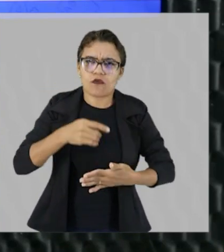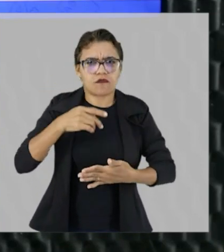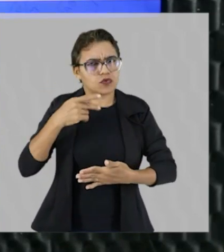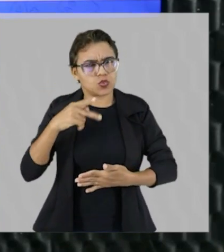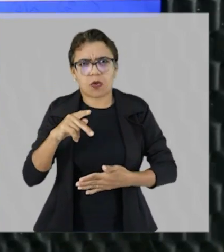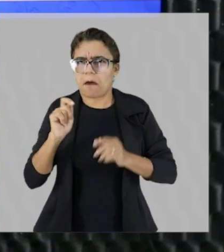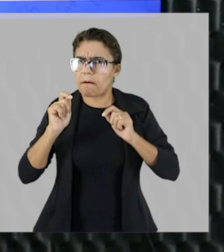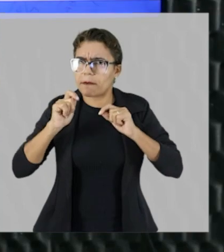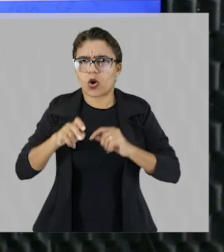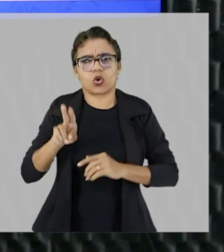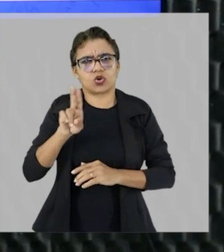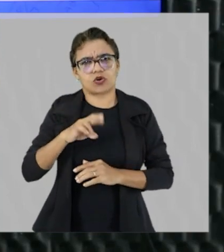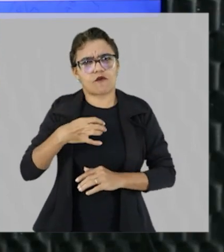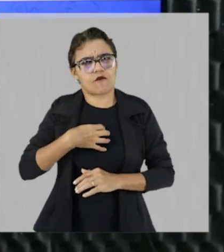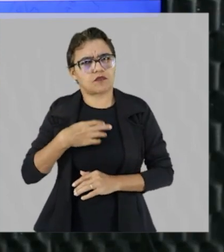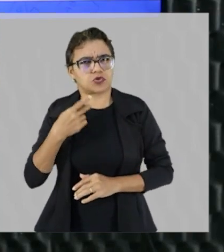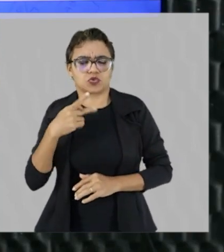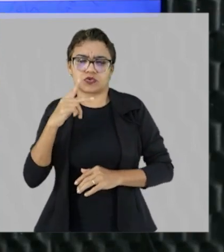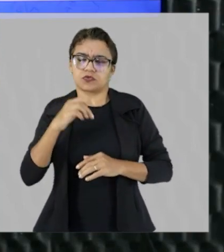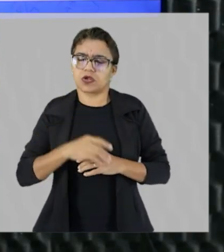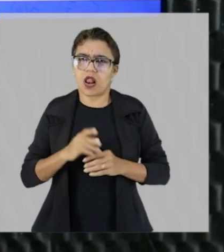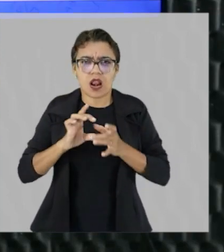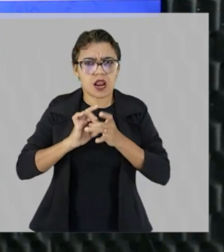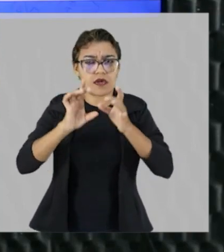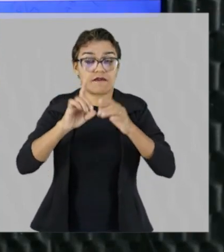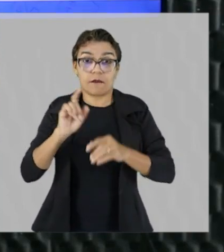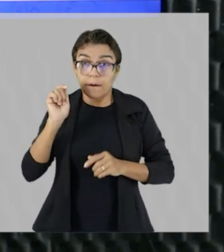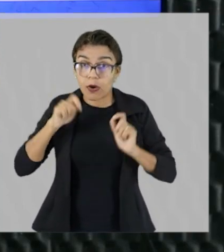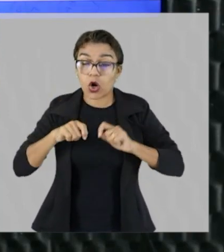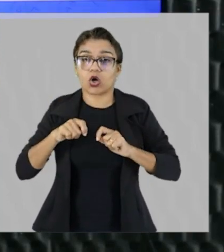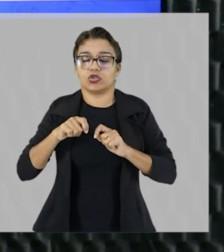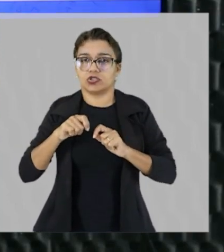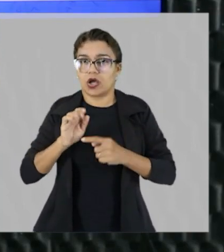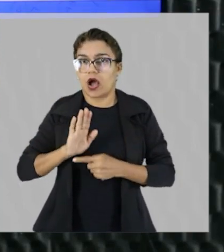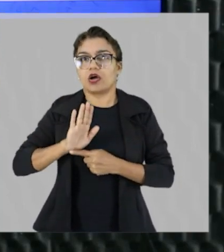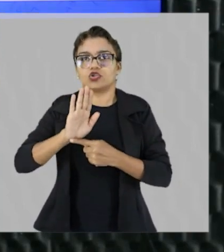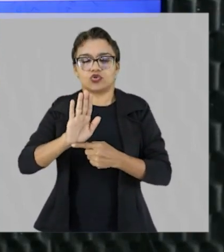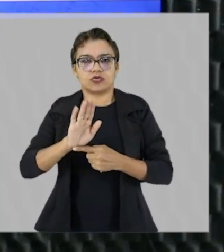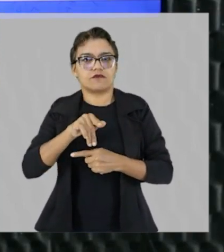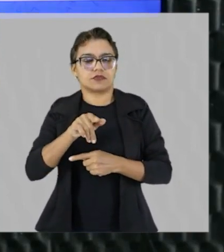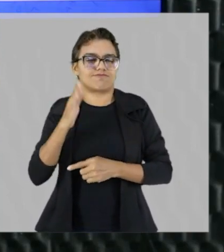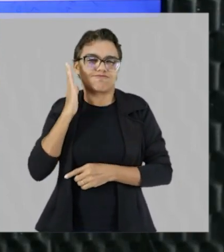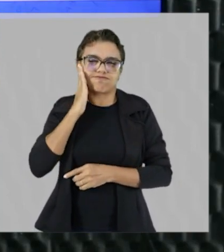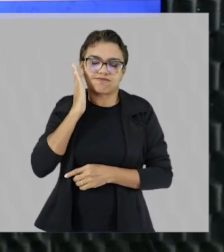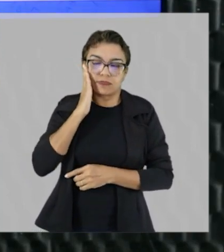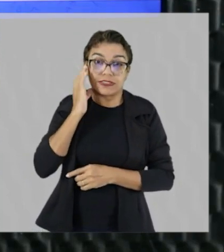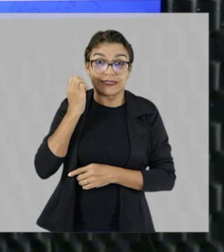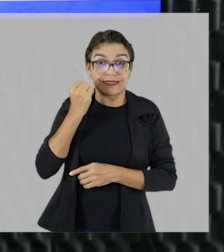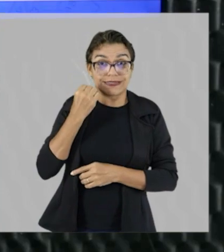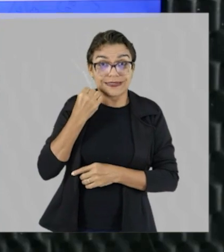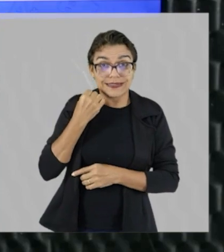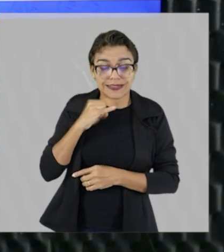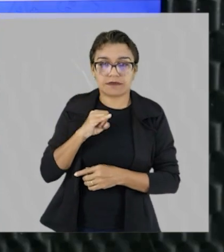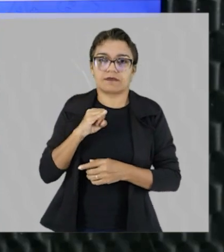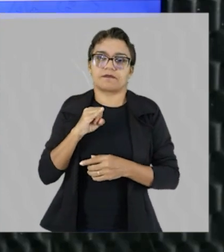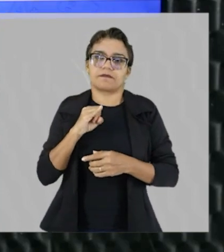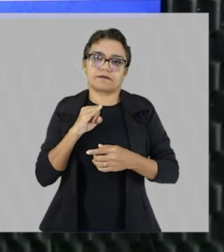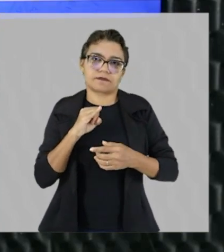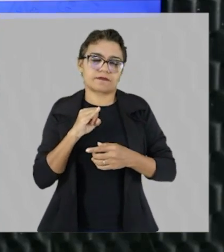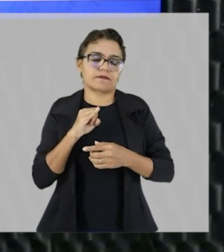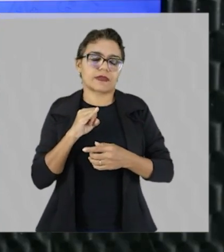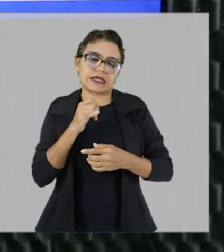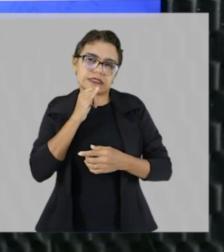que achar melhor. Então, você faz esses destaques, porque isso vai te ajudar, se você não compreendeu de primeira, vai te ajudar a compreender